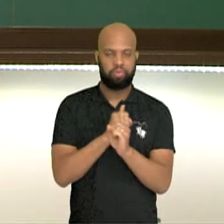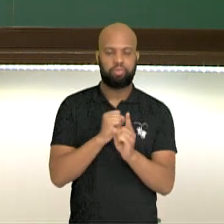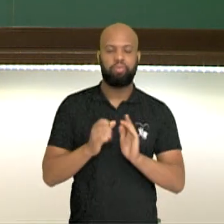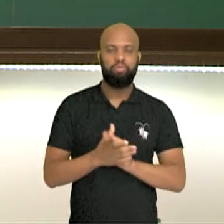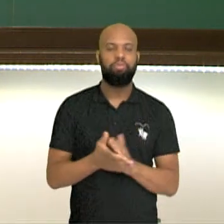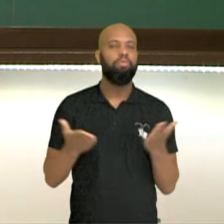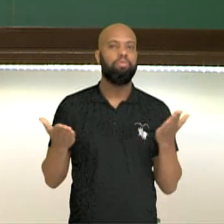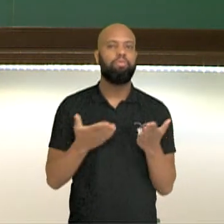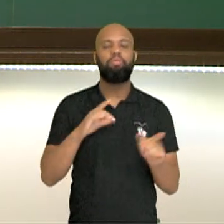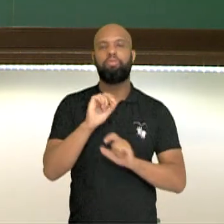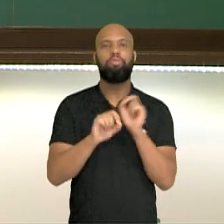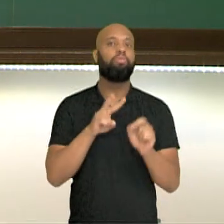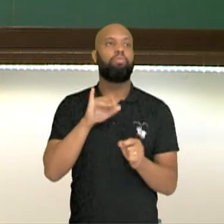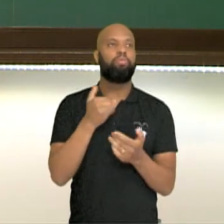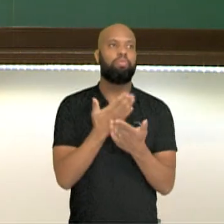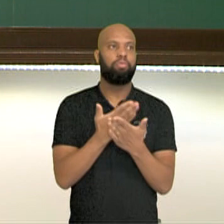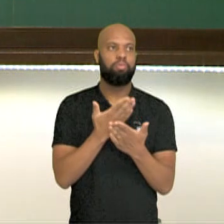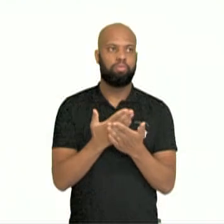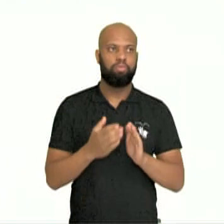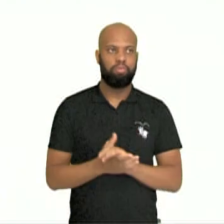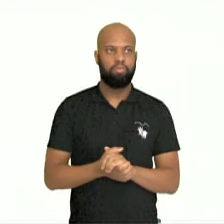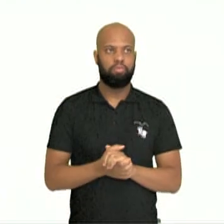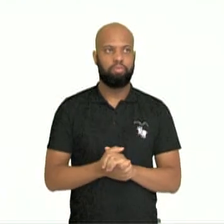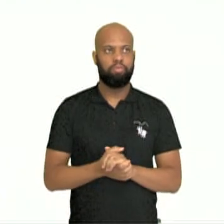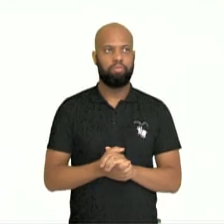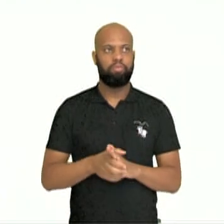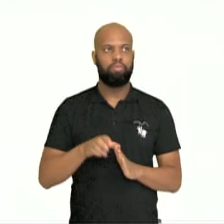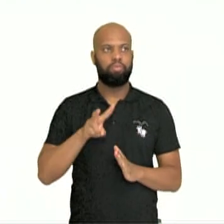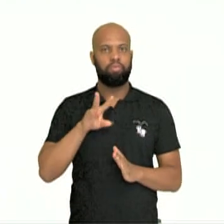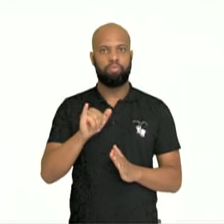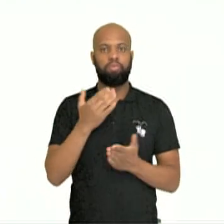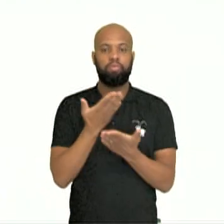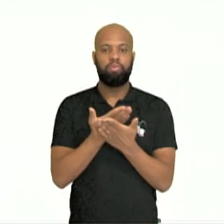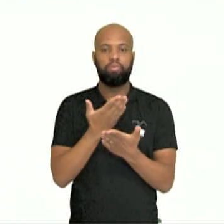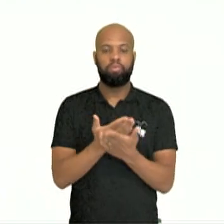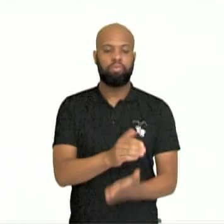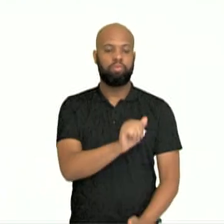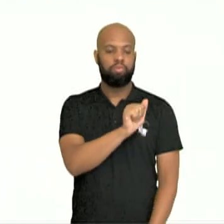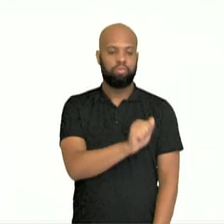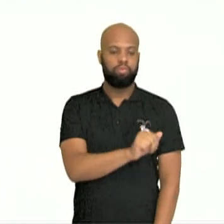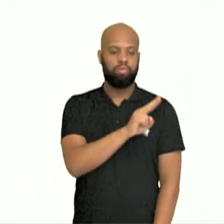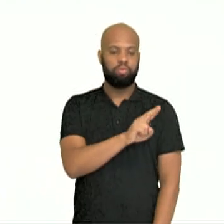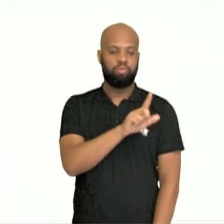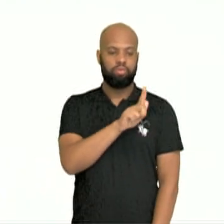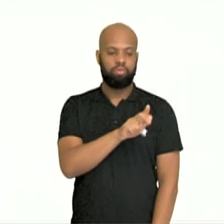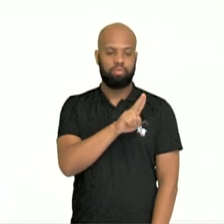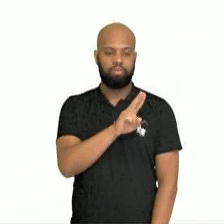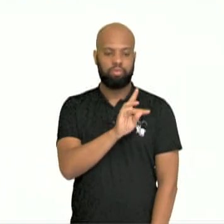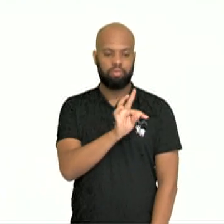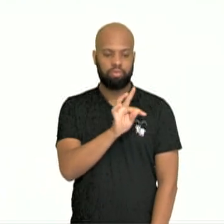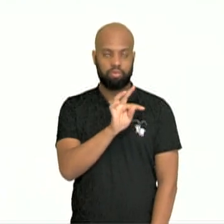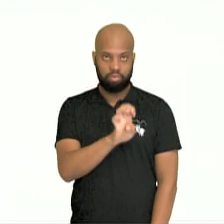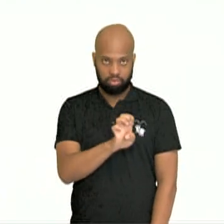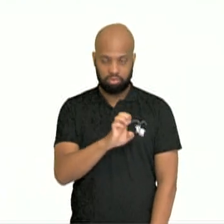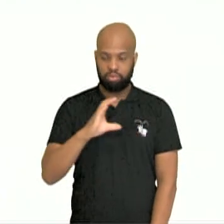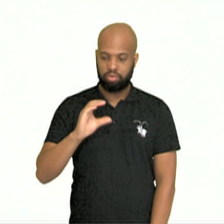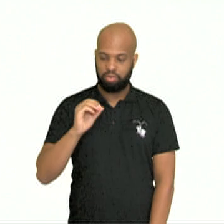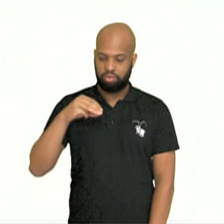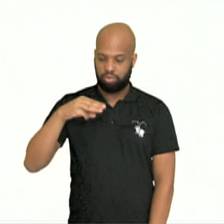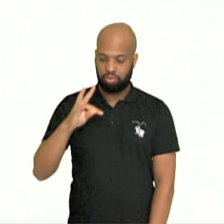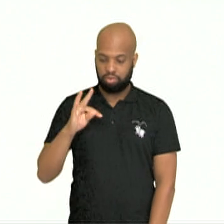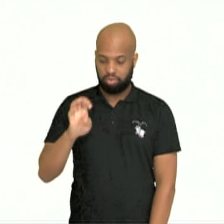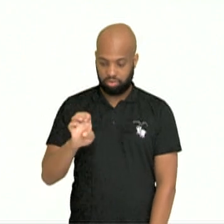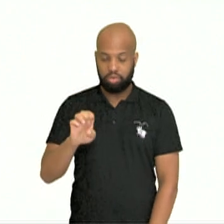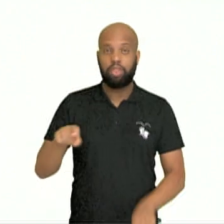E hoje vamos então ver o Auguste Comte e o princípio da Sociologia. Ainda